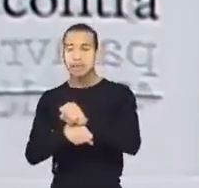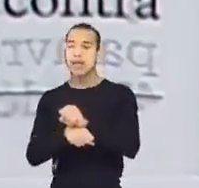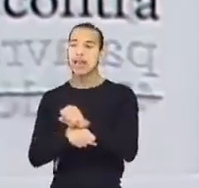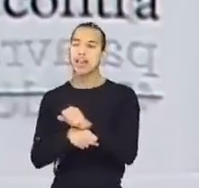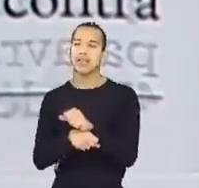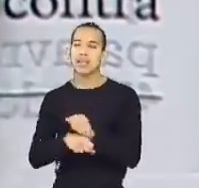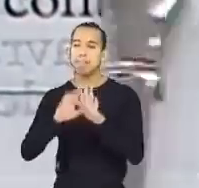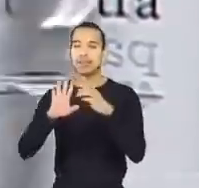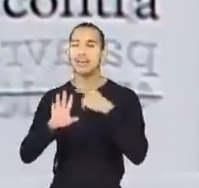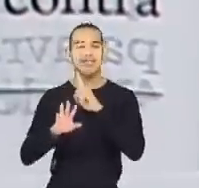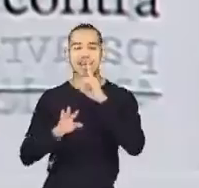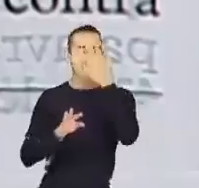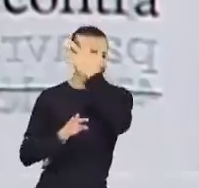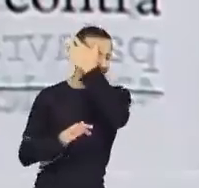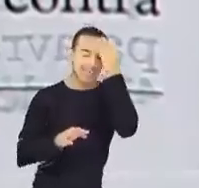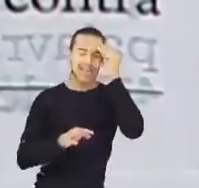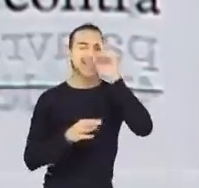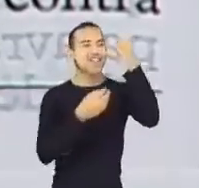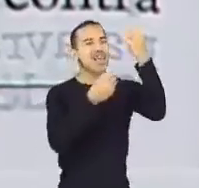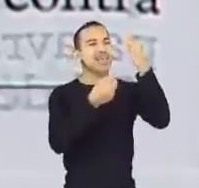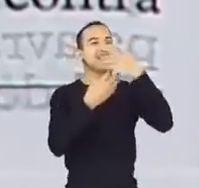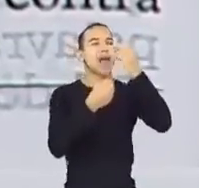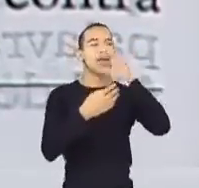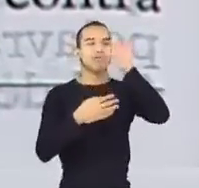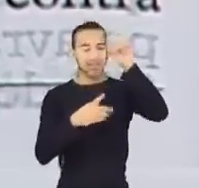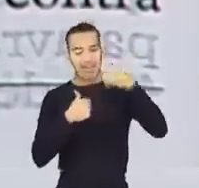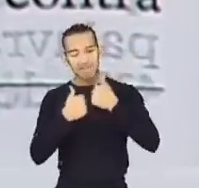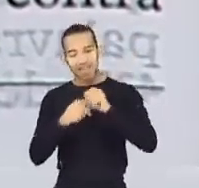me esqueci dos teus estatutos.